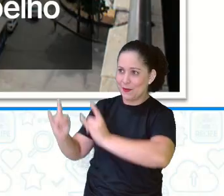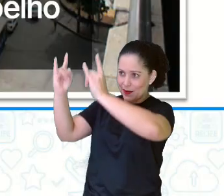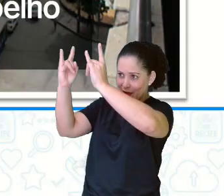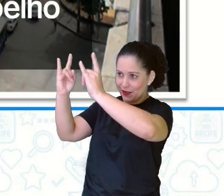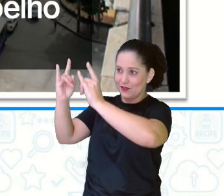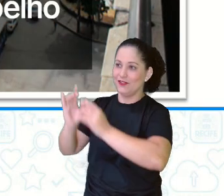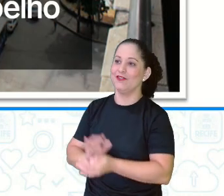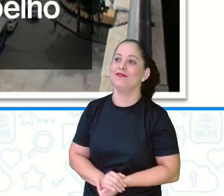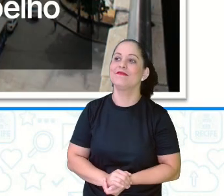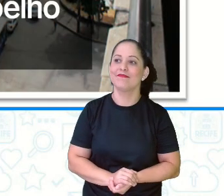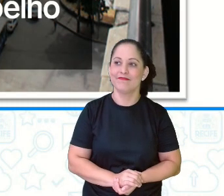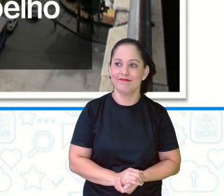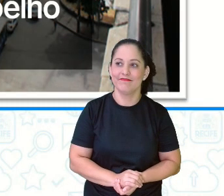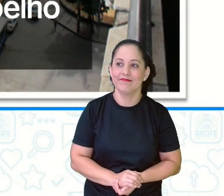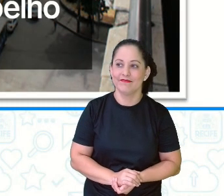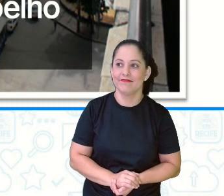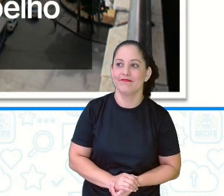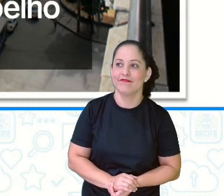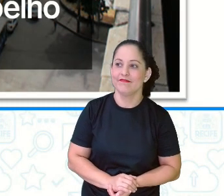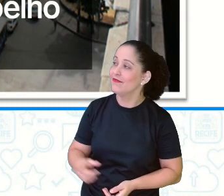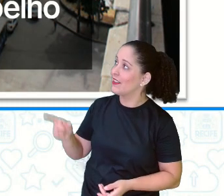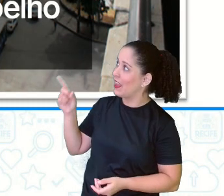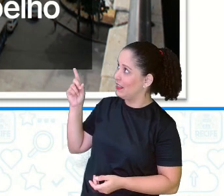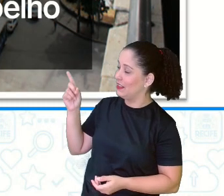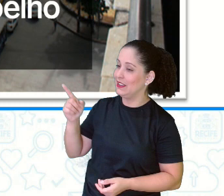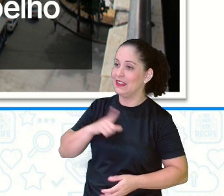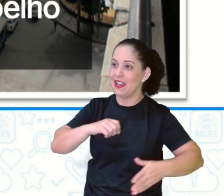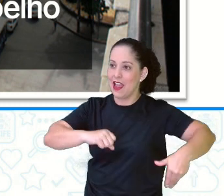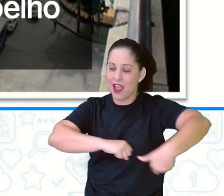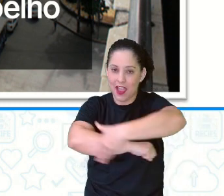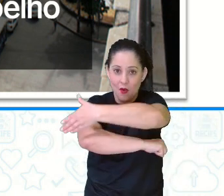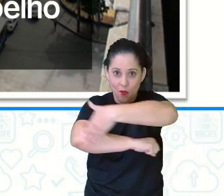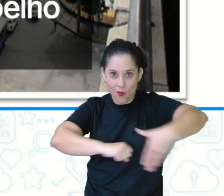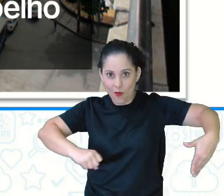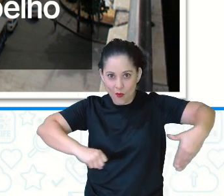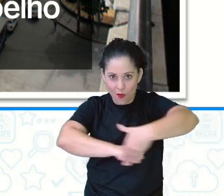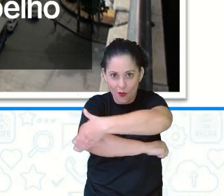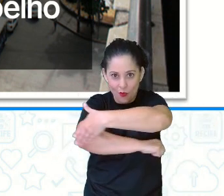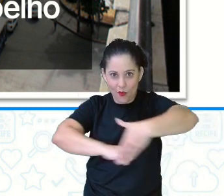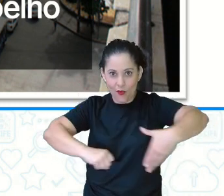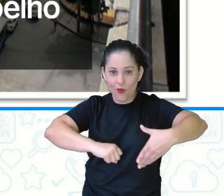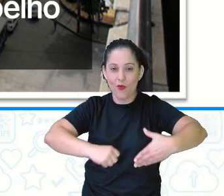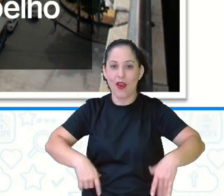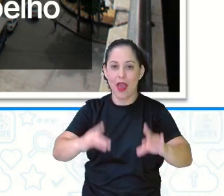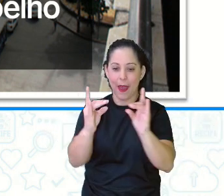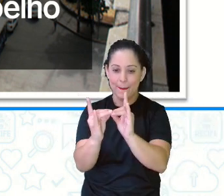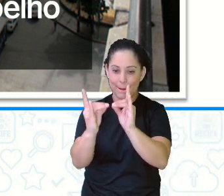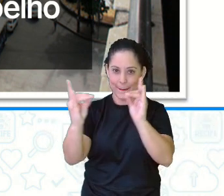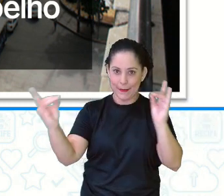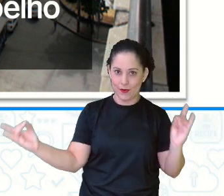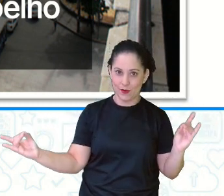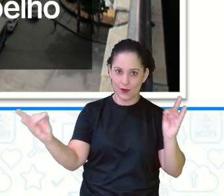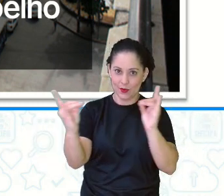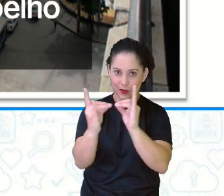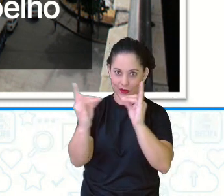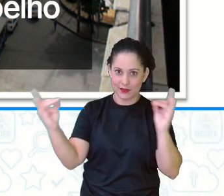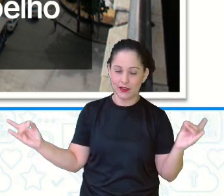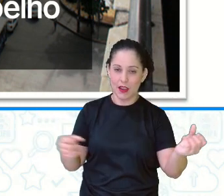Então, ali é a Avenida Guararapes e a ponte aqui, ó, é a ponte Duarte Coelho, tá vendo?